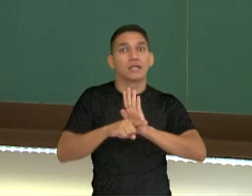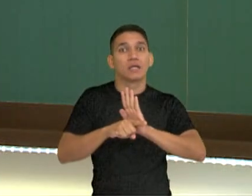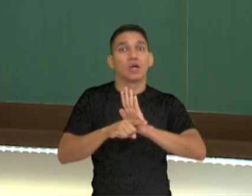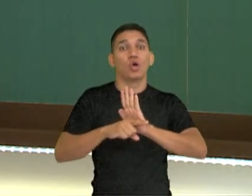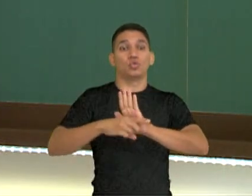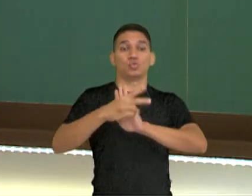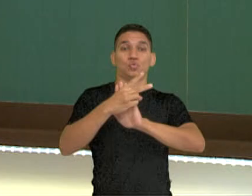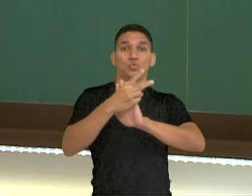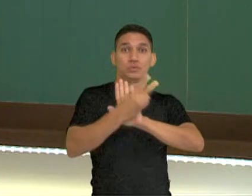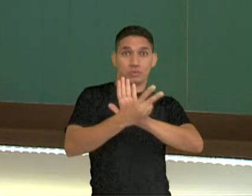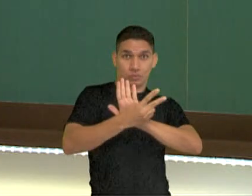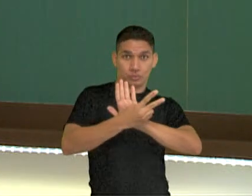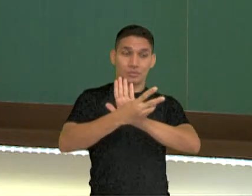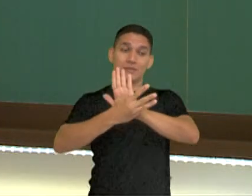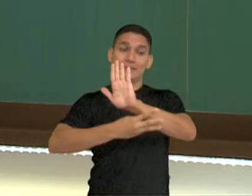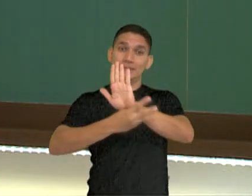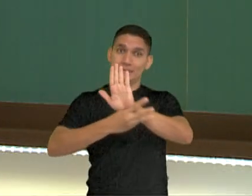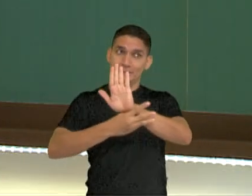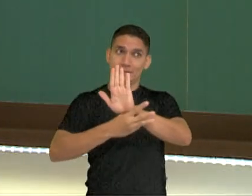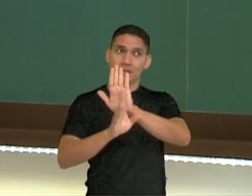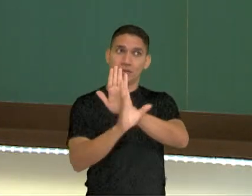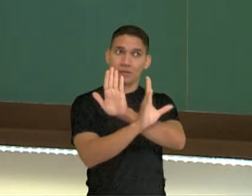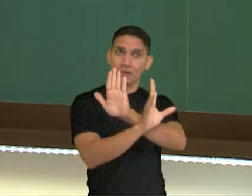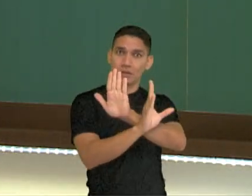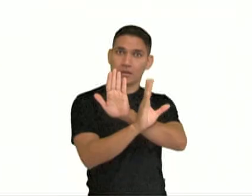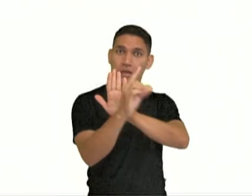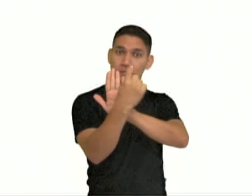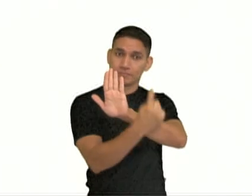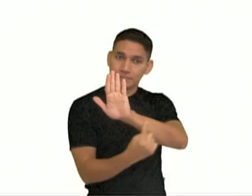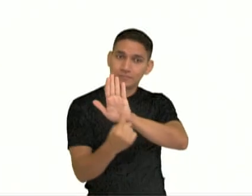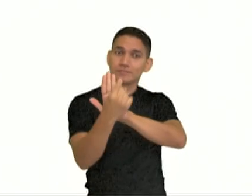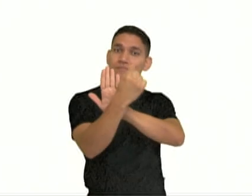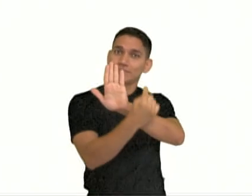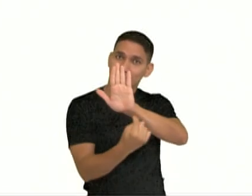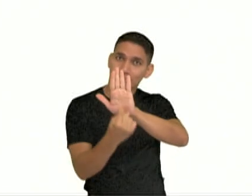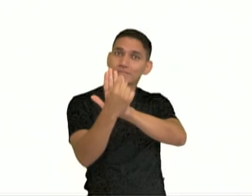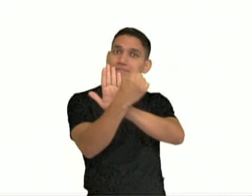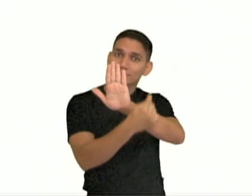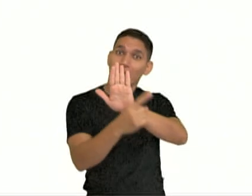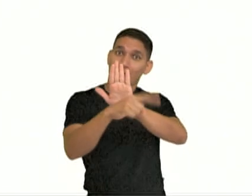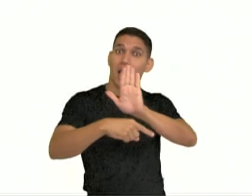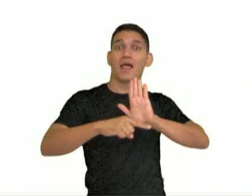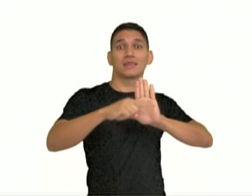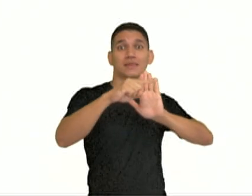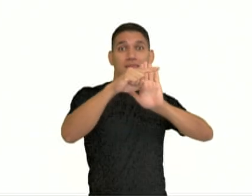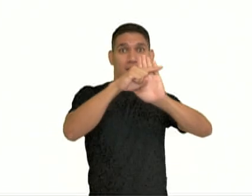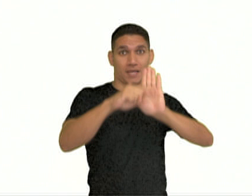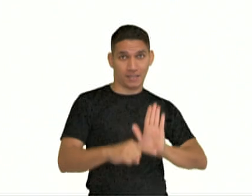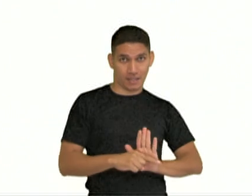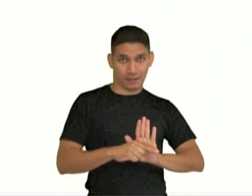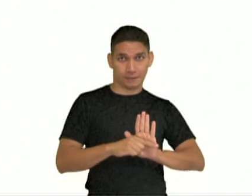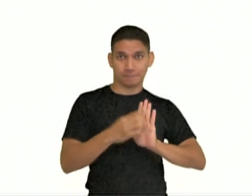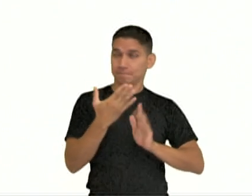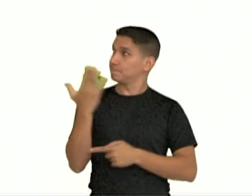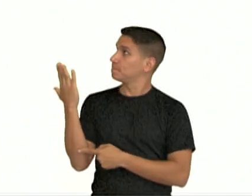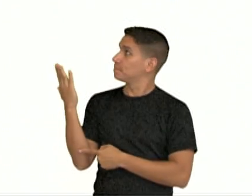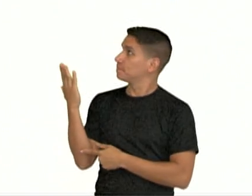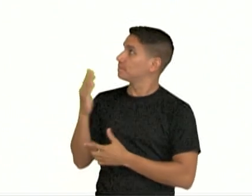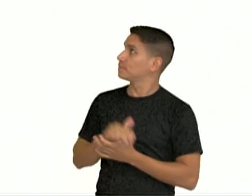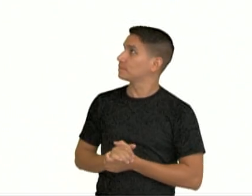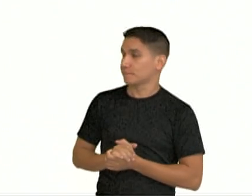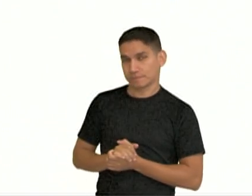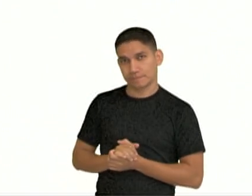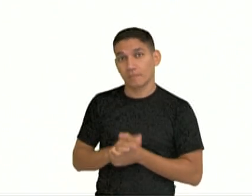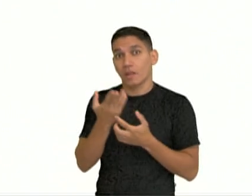segundo e no terceiro quadrante. Então tá aqui, ó, indicado, ó, o cosseno é negativo no segundo e no terceiro quadrante.